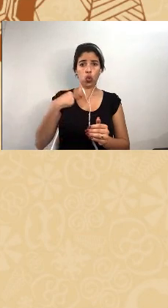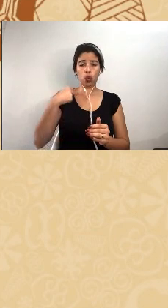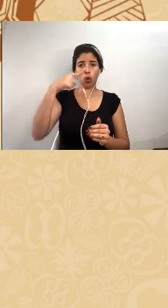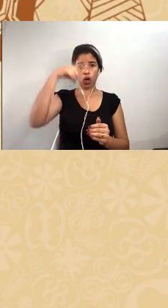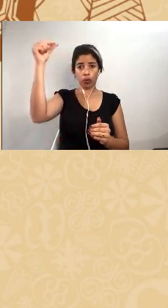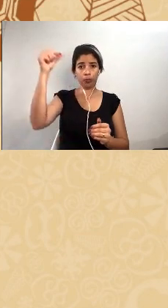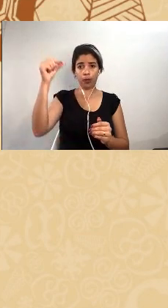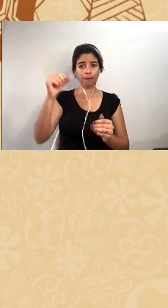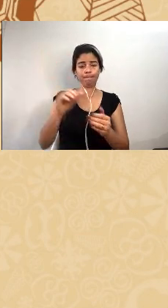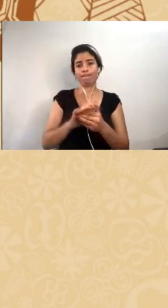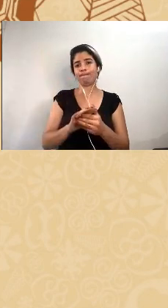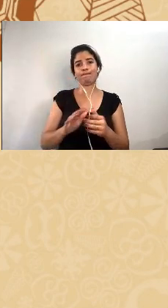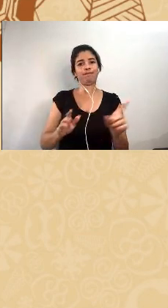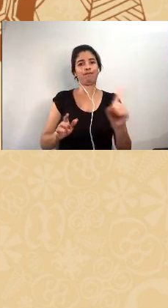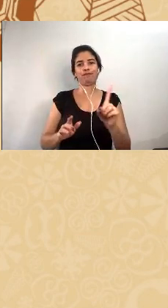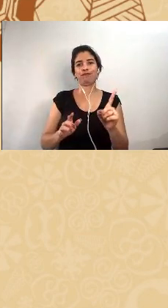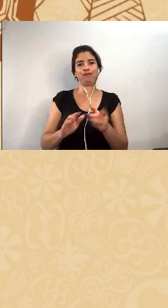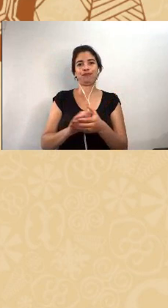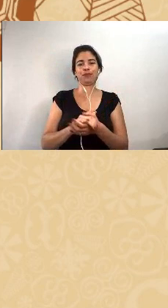É isso.